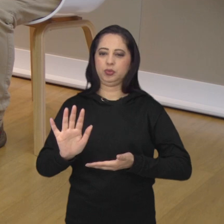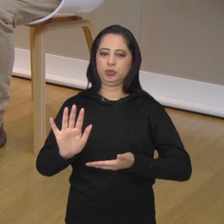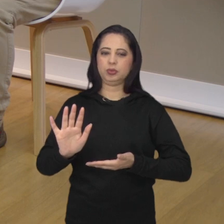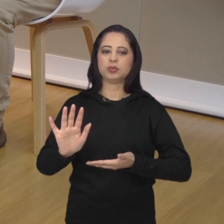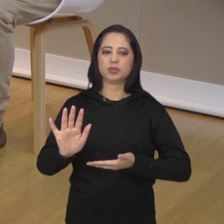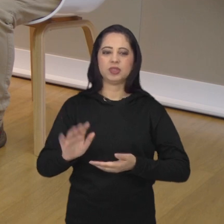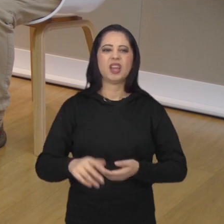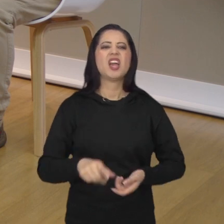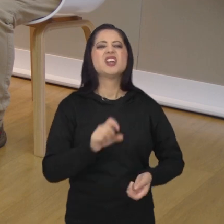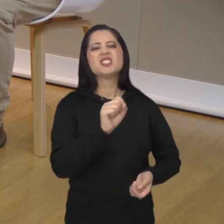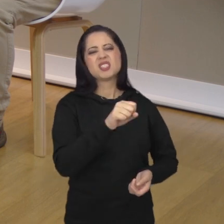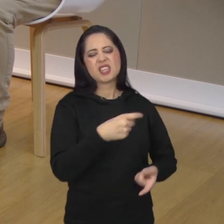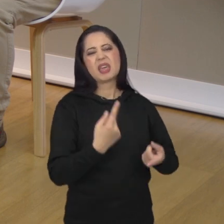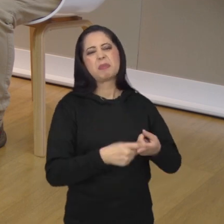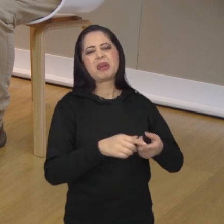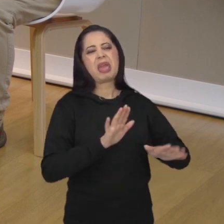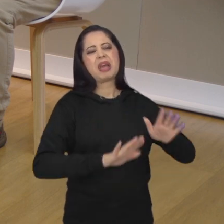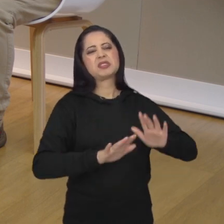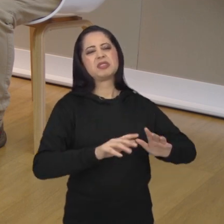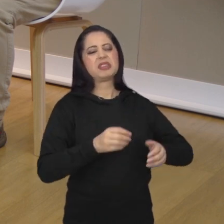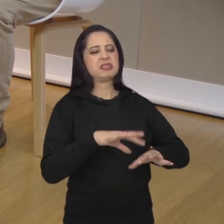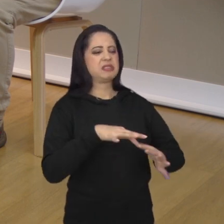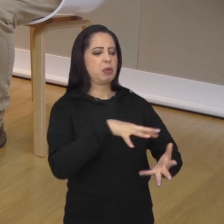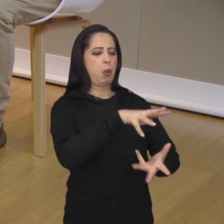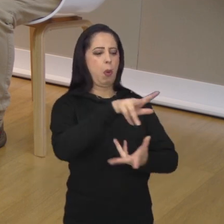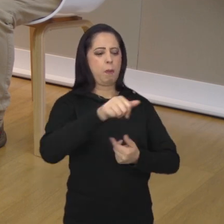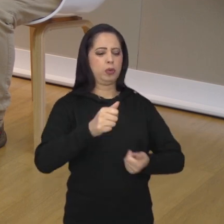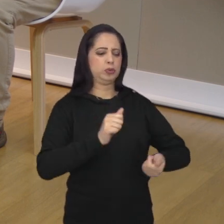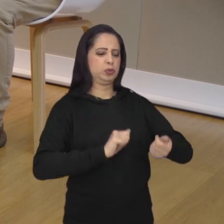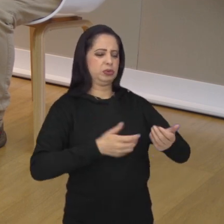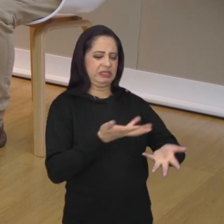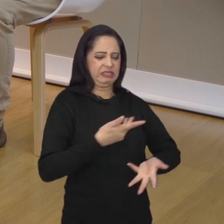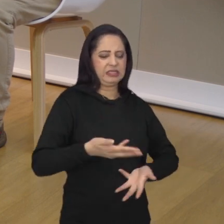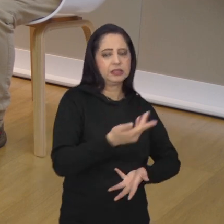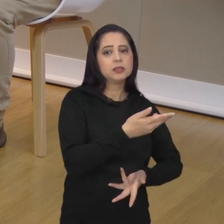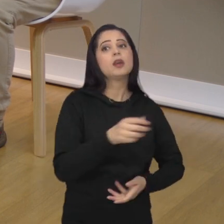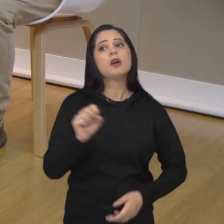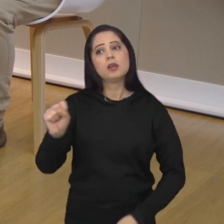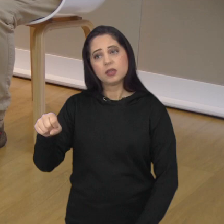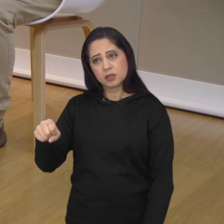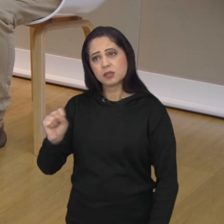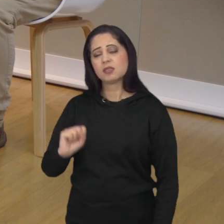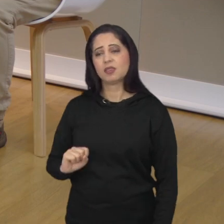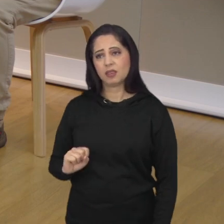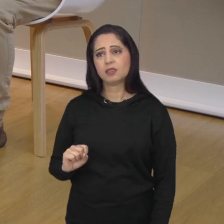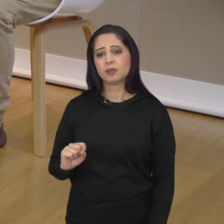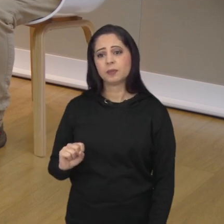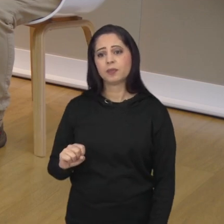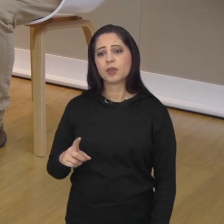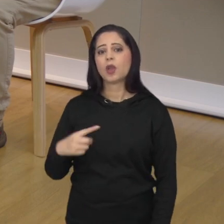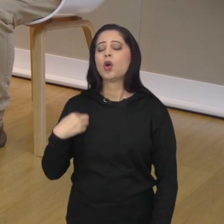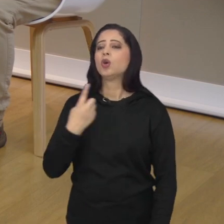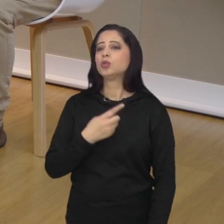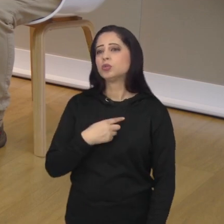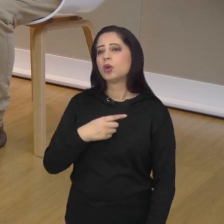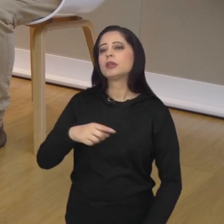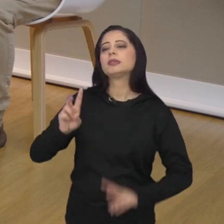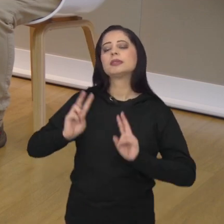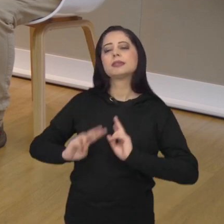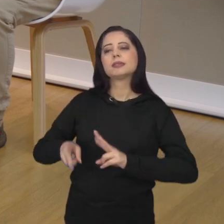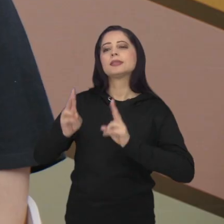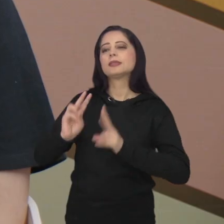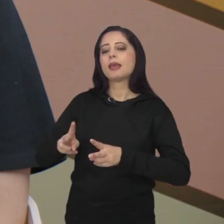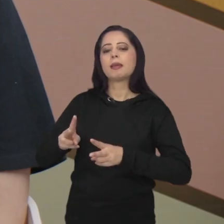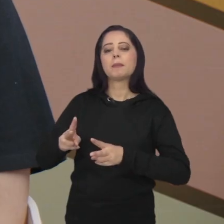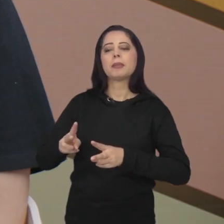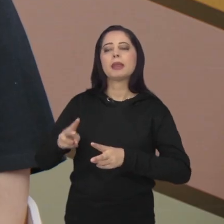acontecem. Agitação do Nós dia a dia. enxergamos o mundo como a gente é, né? Com os filtros, com os nossos filtros das nossas